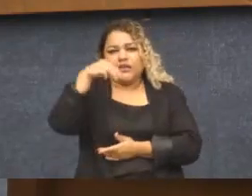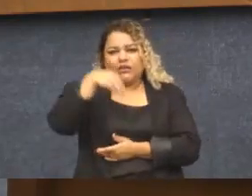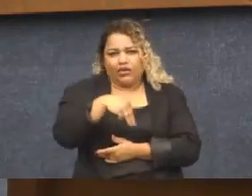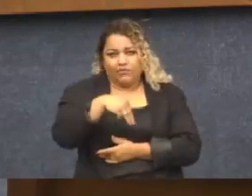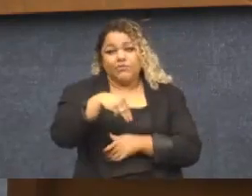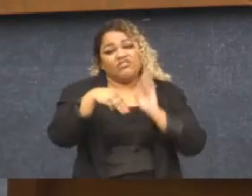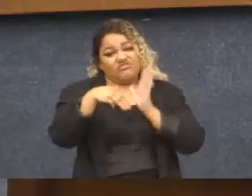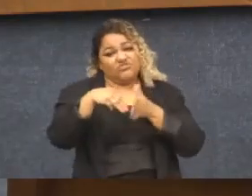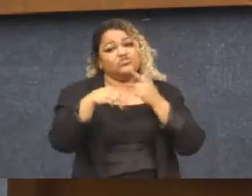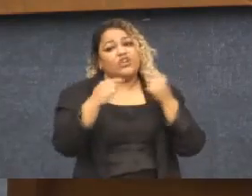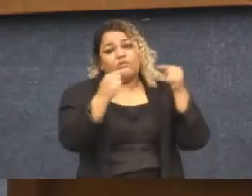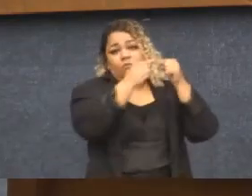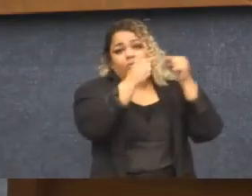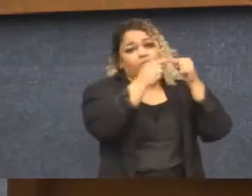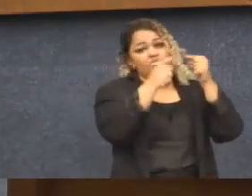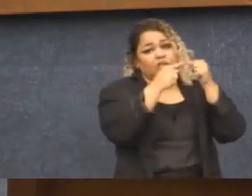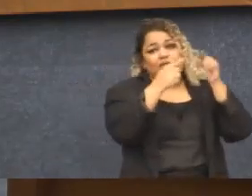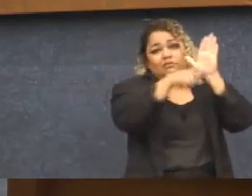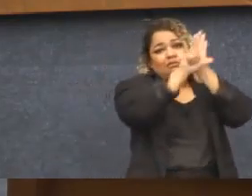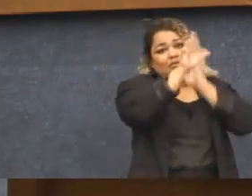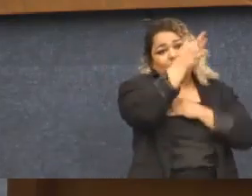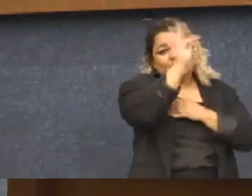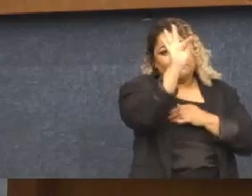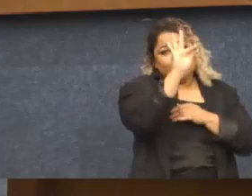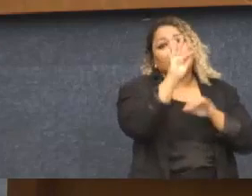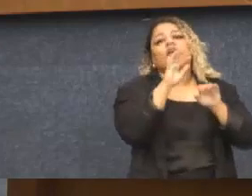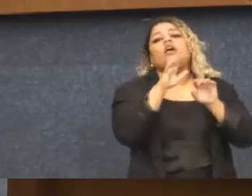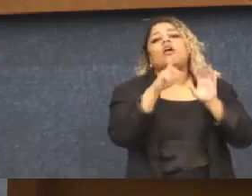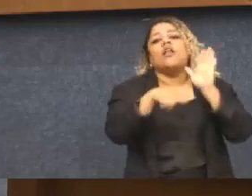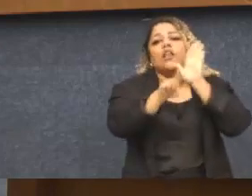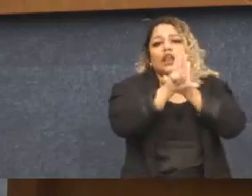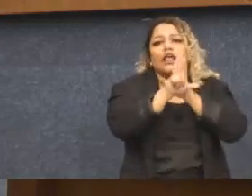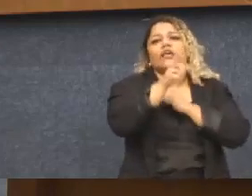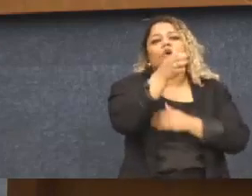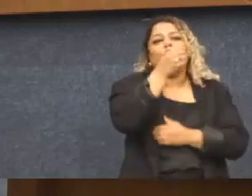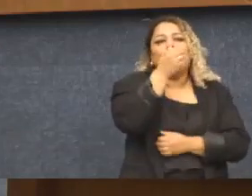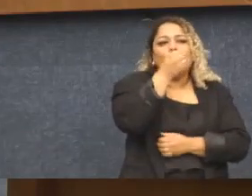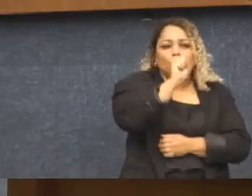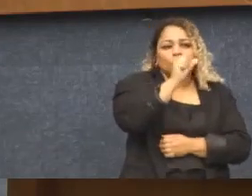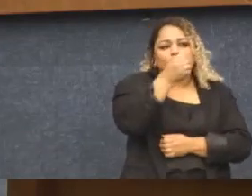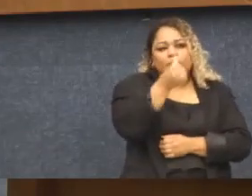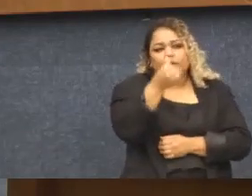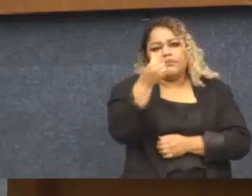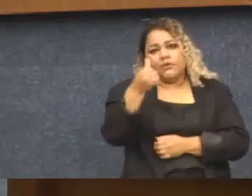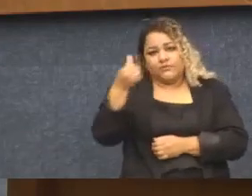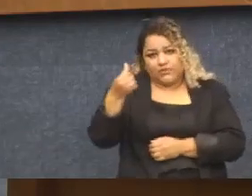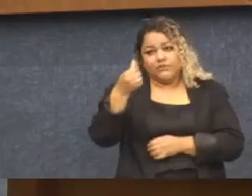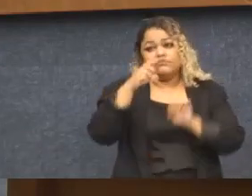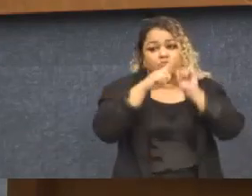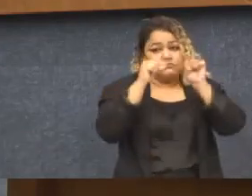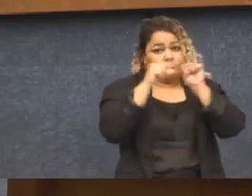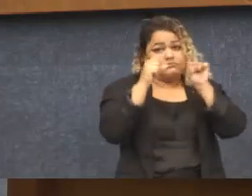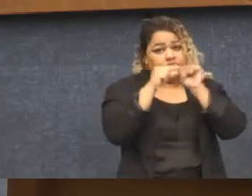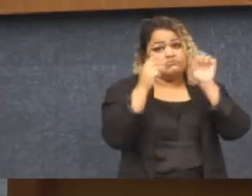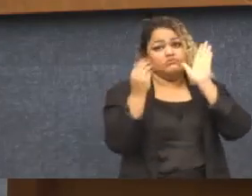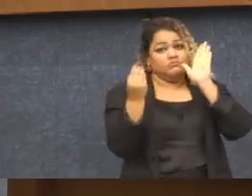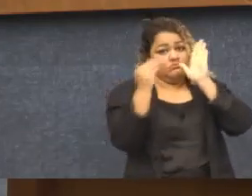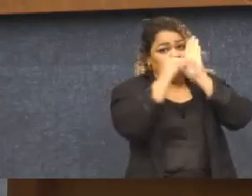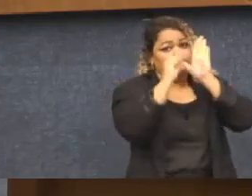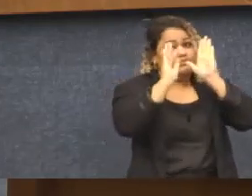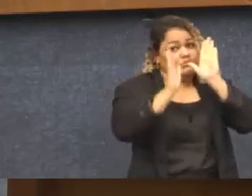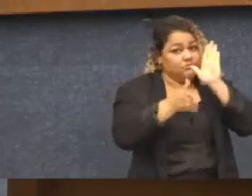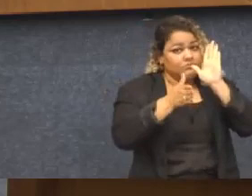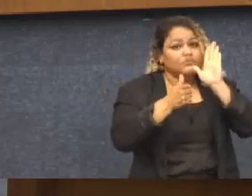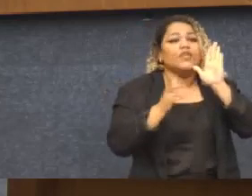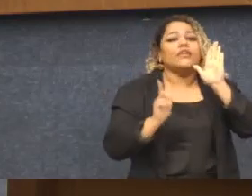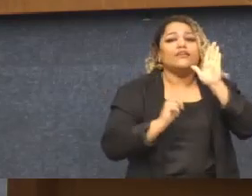federal. Esse artigo já consta na Lei 8666, e esse artigo, inclusive, ele é um artigo de